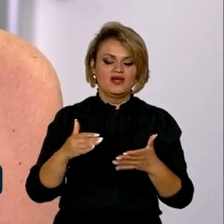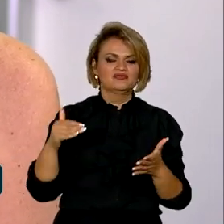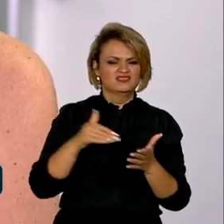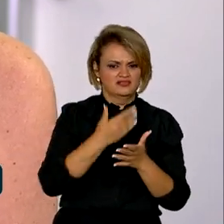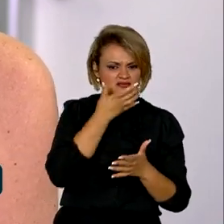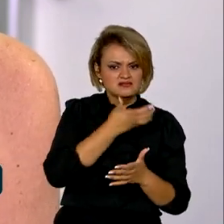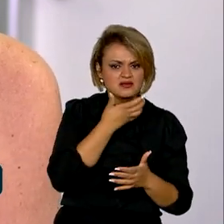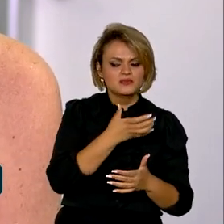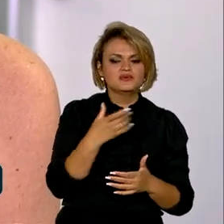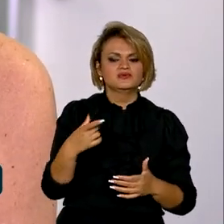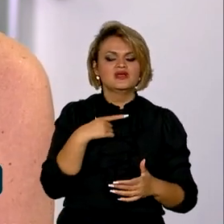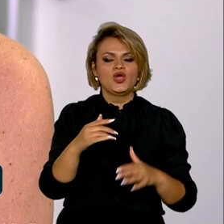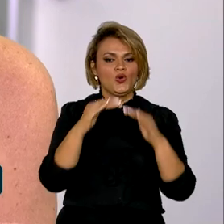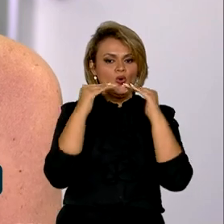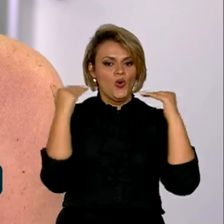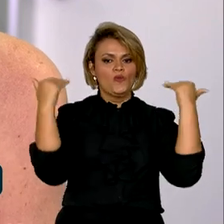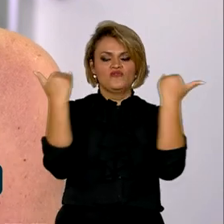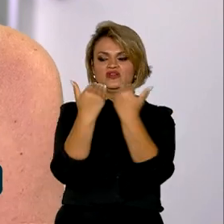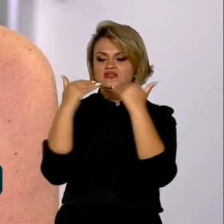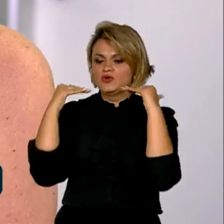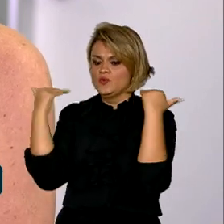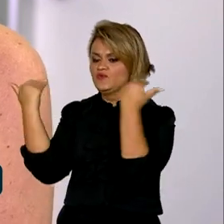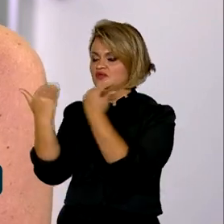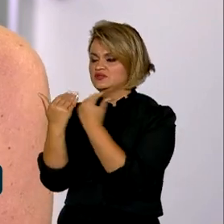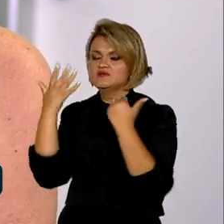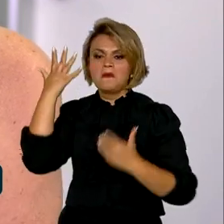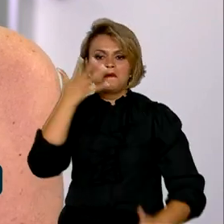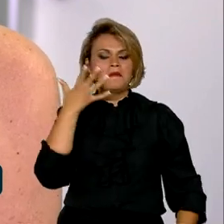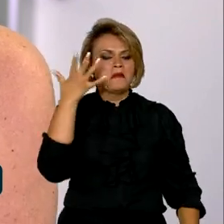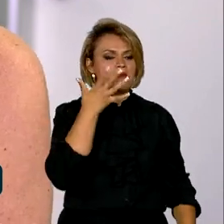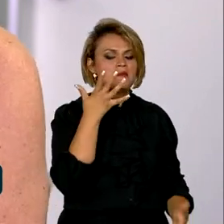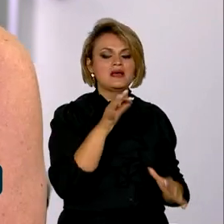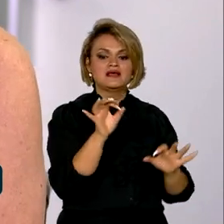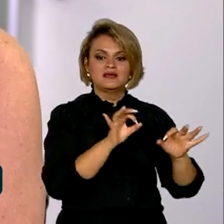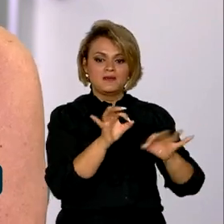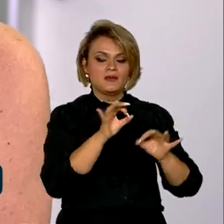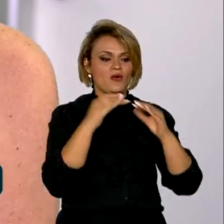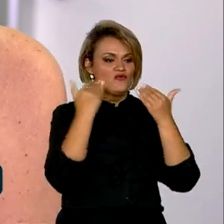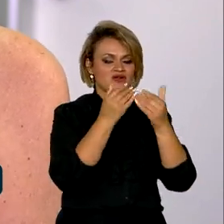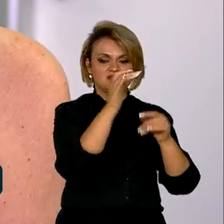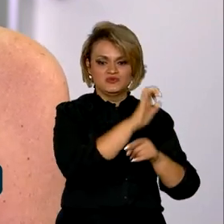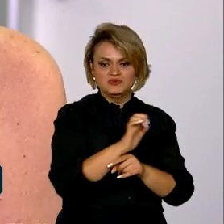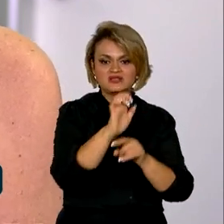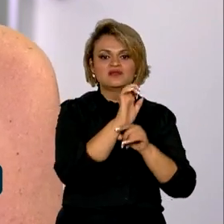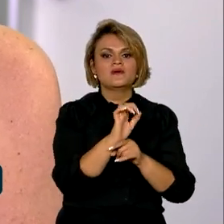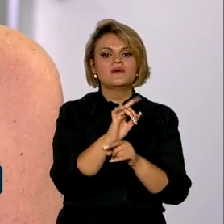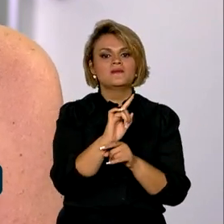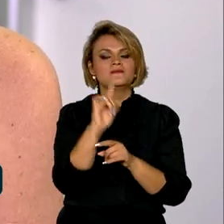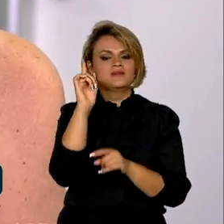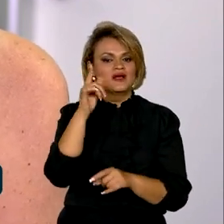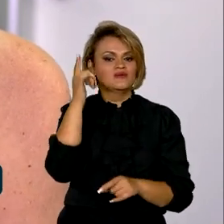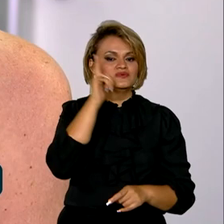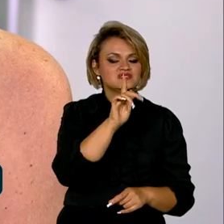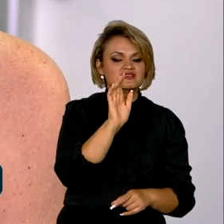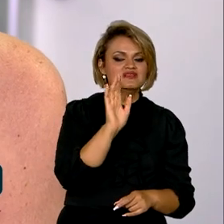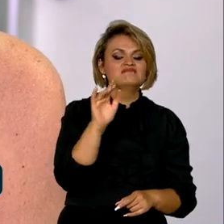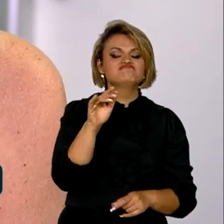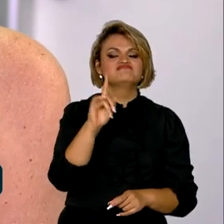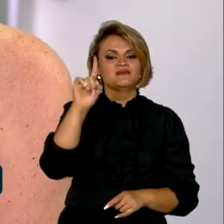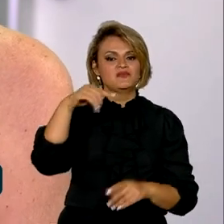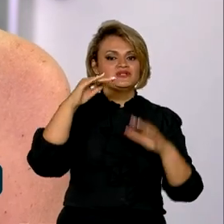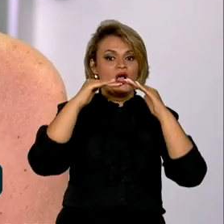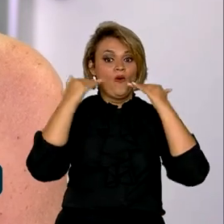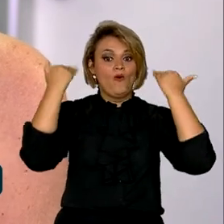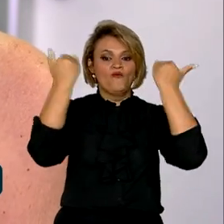do ano, esse processo de conferências municipais que prepara as conferências estaduais para finalmente acontecer a nossa conferência